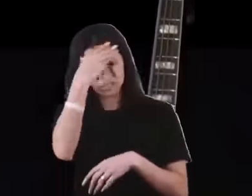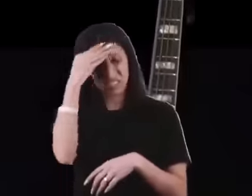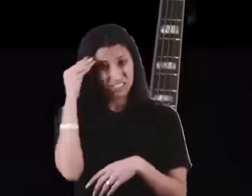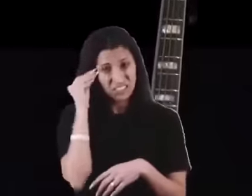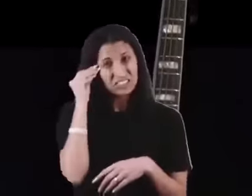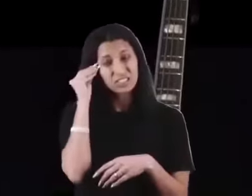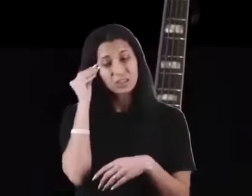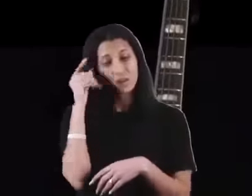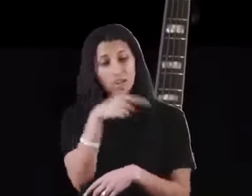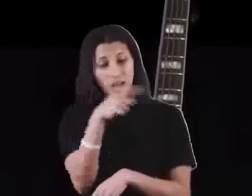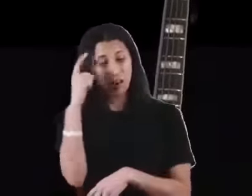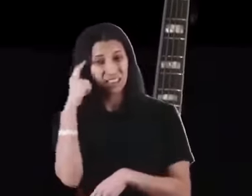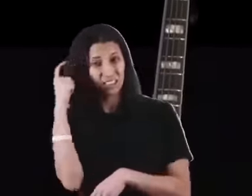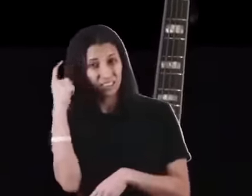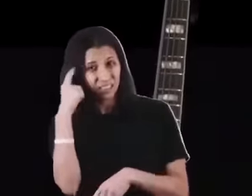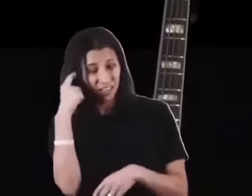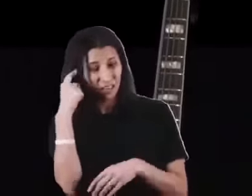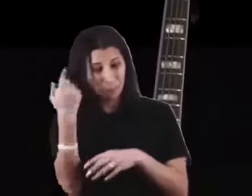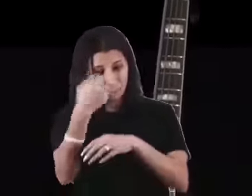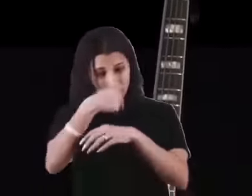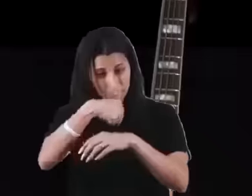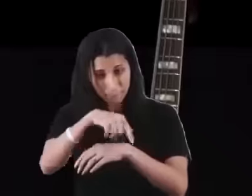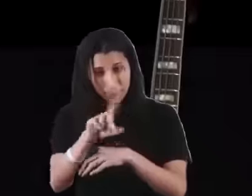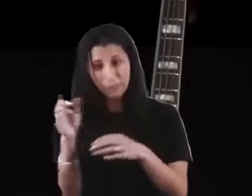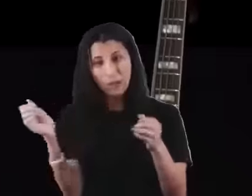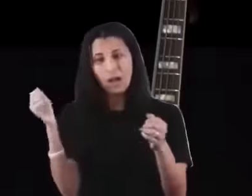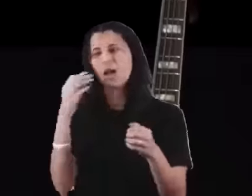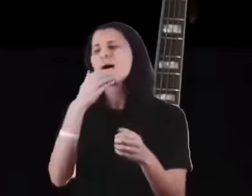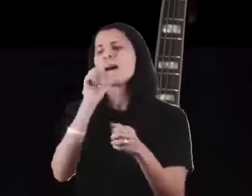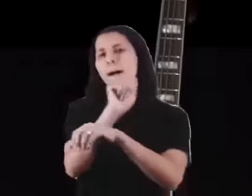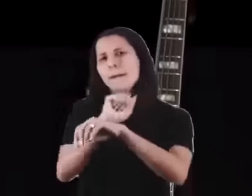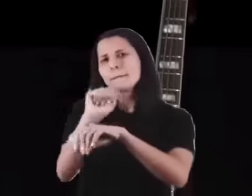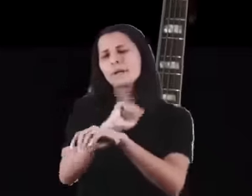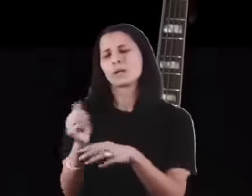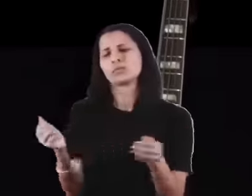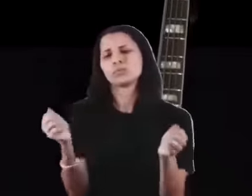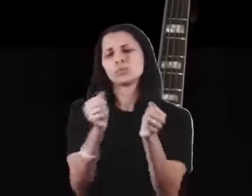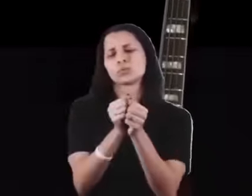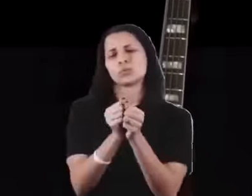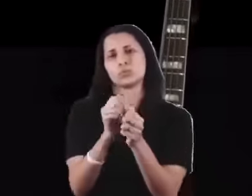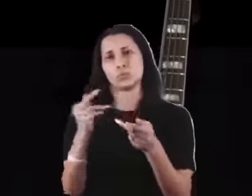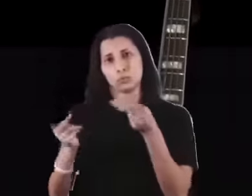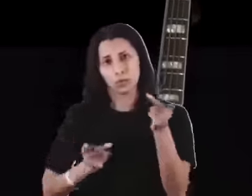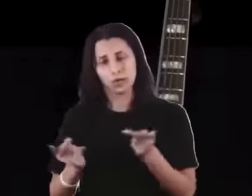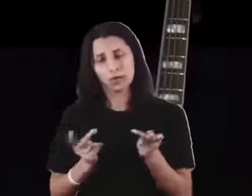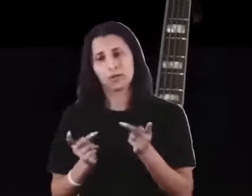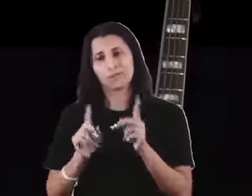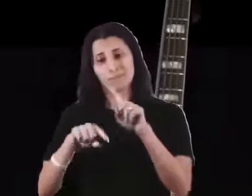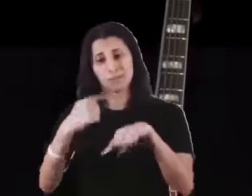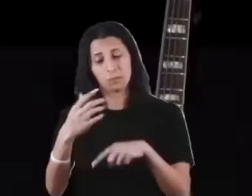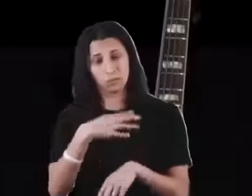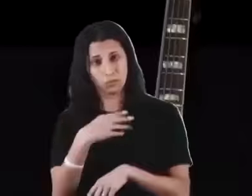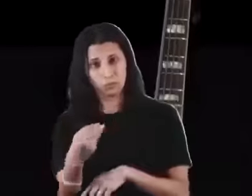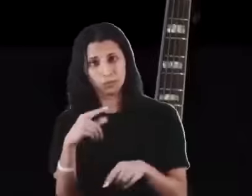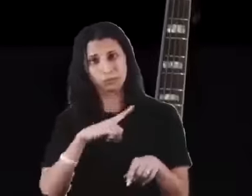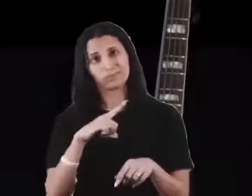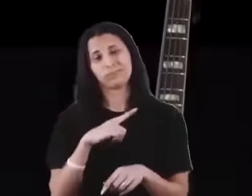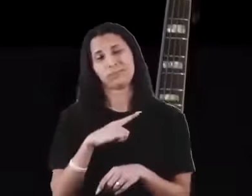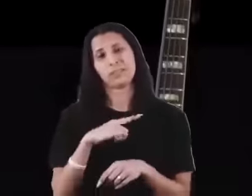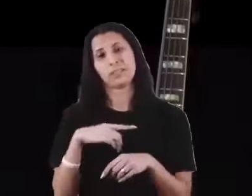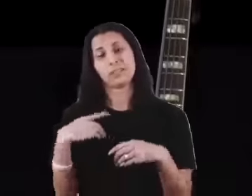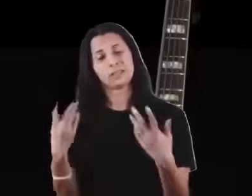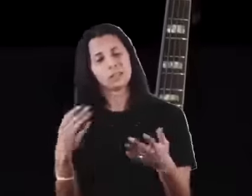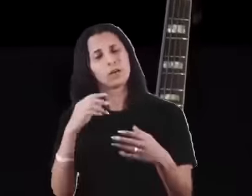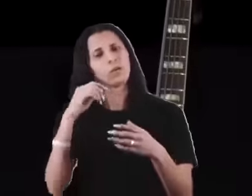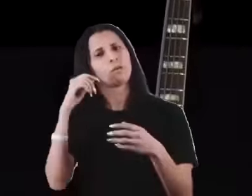dela a ideia de mandar Abraão deitar com h para ter um filho de repente ela se esqueceu